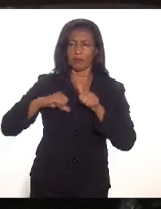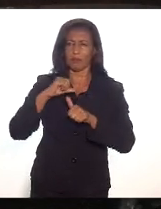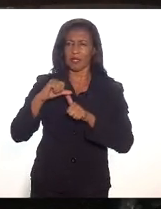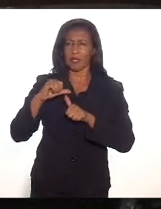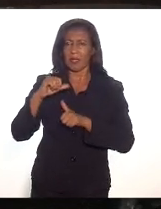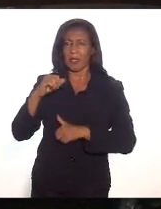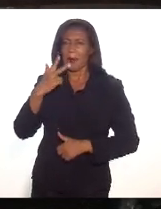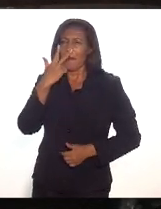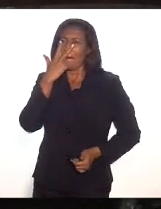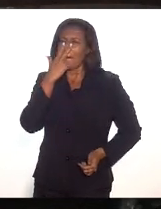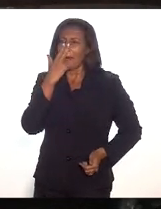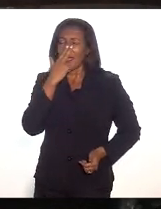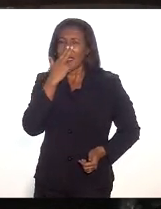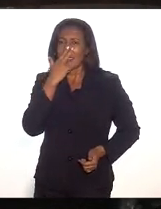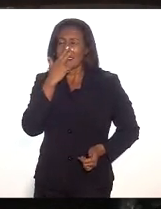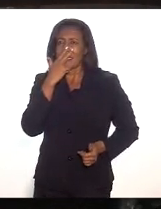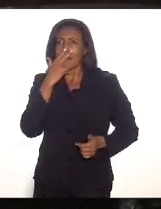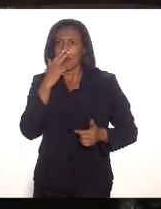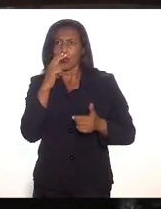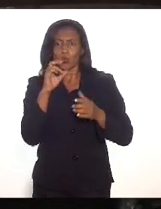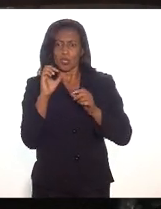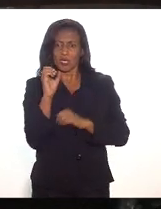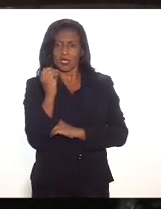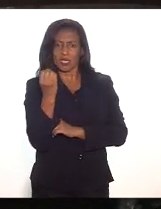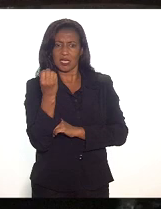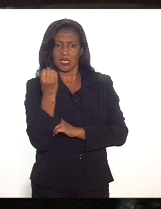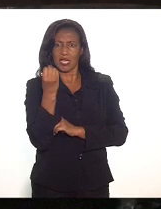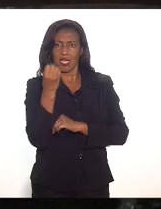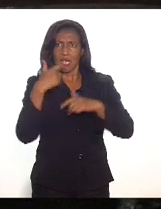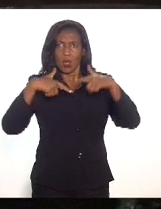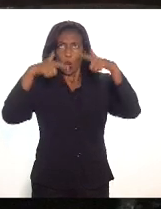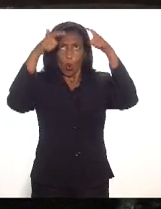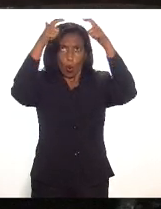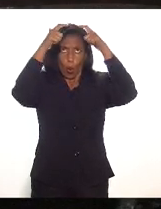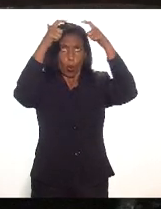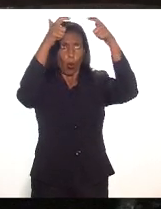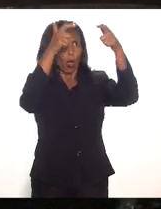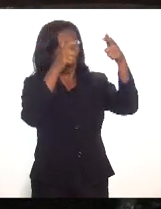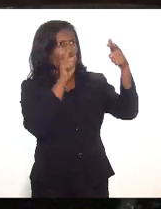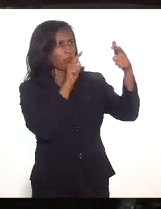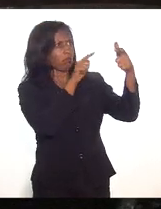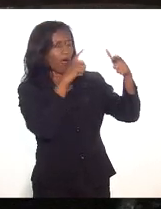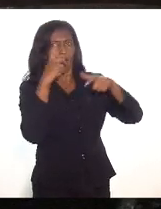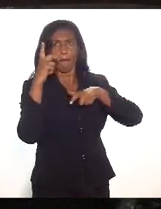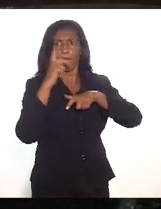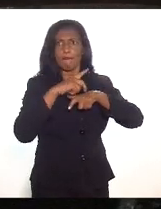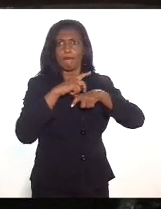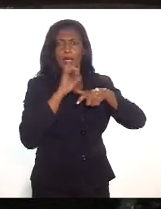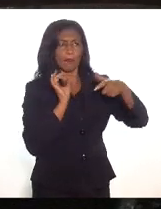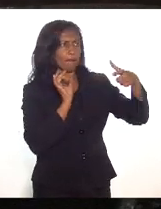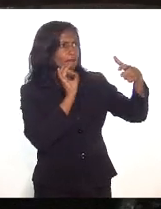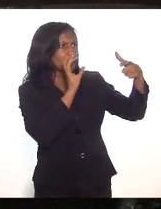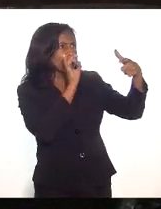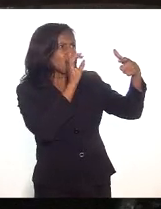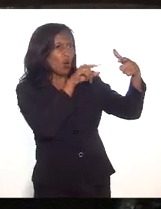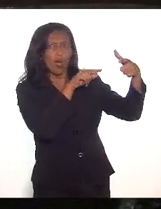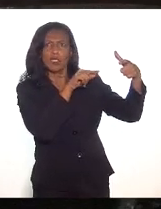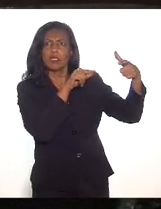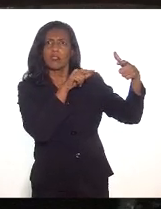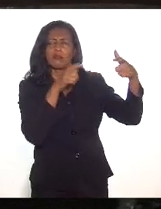da coroa do ministro Paulo Guedes, com as suas